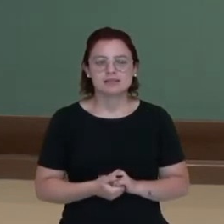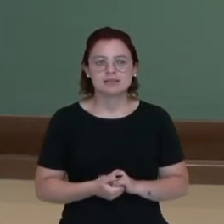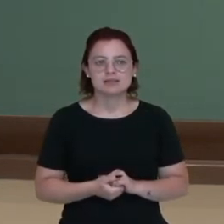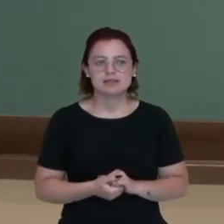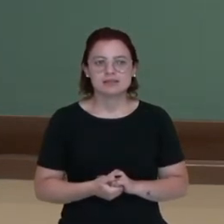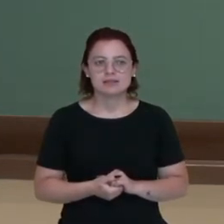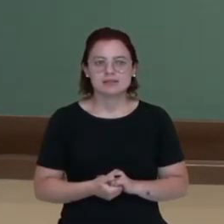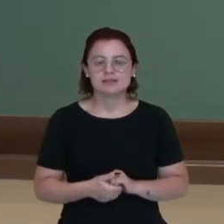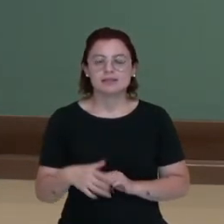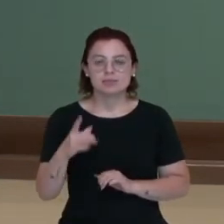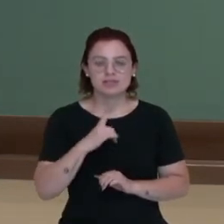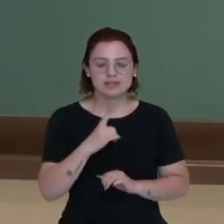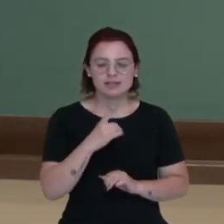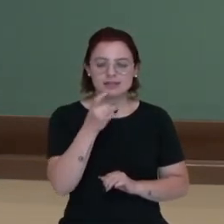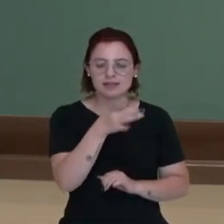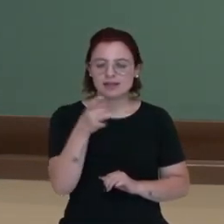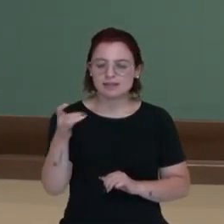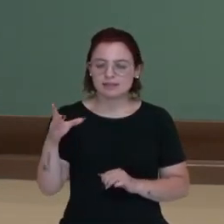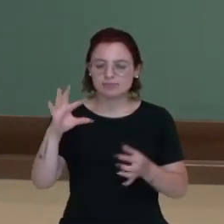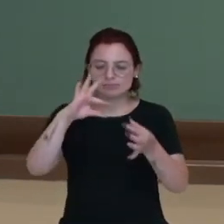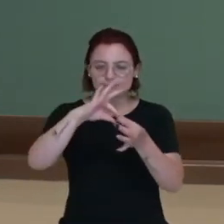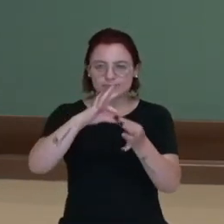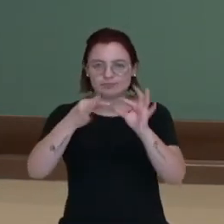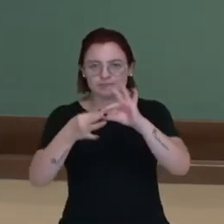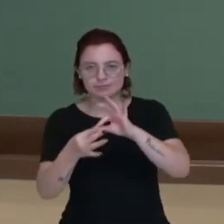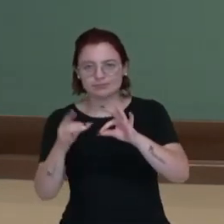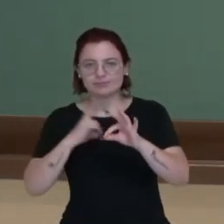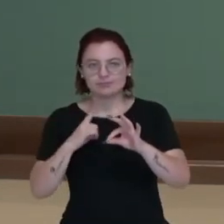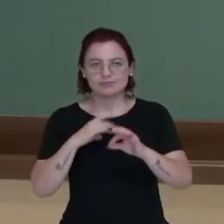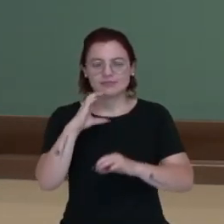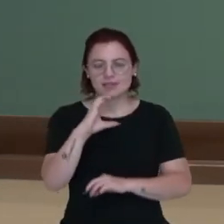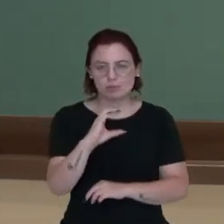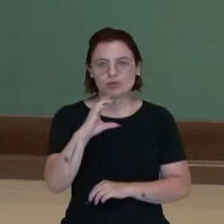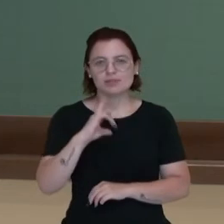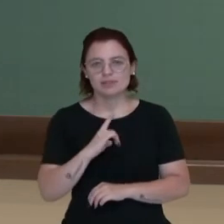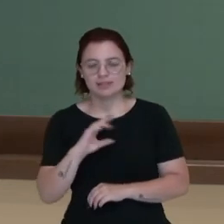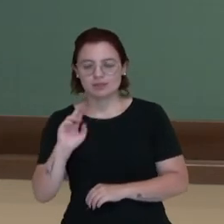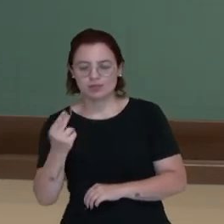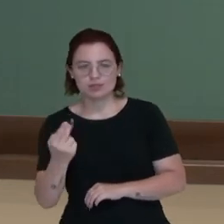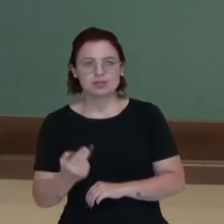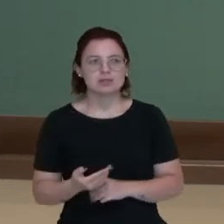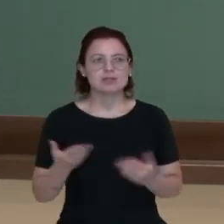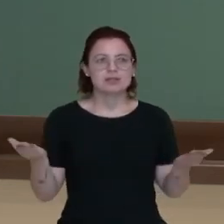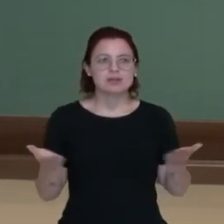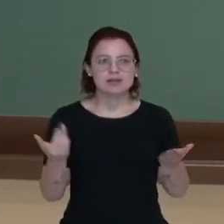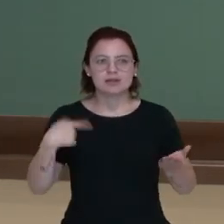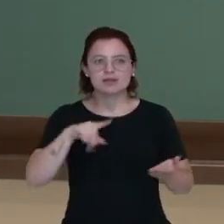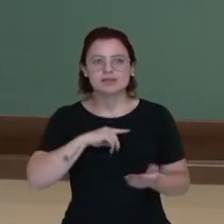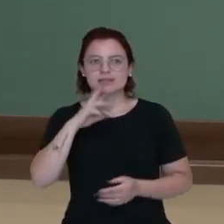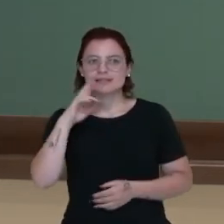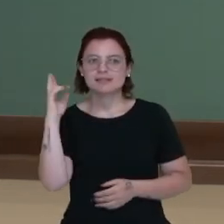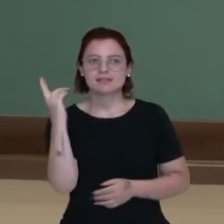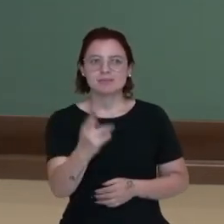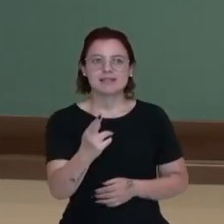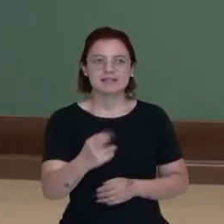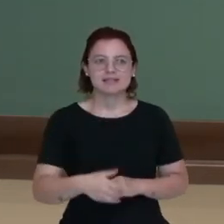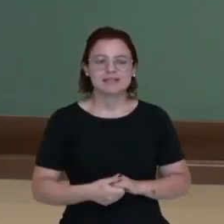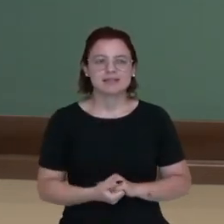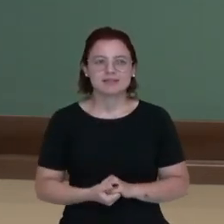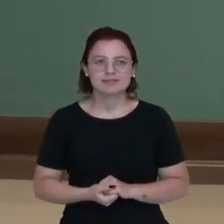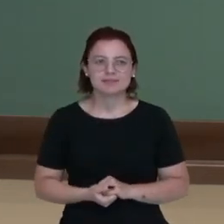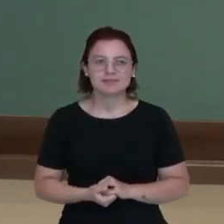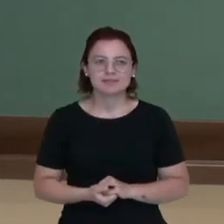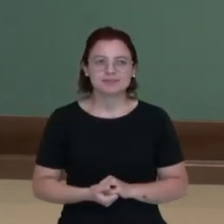tem carbonos com seus respectivos hidrogênios. Então, nós vamos ter como solução... Haha,